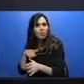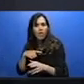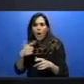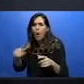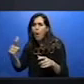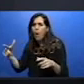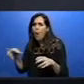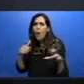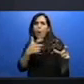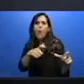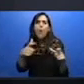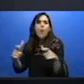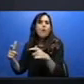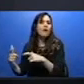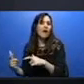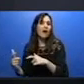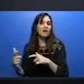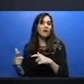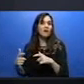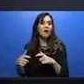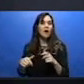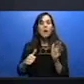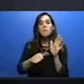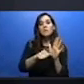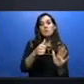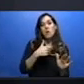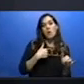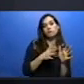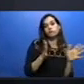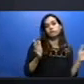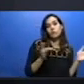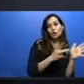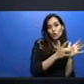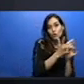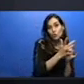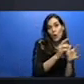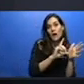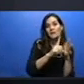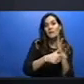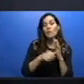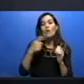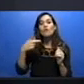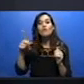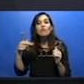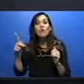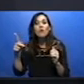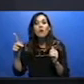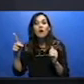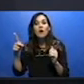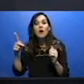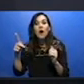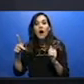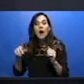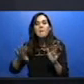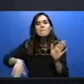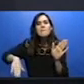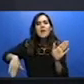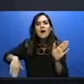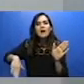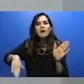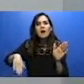aí você pode pensar, bom, eu vou primeiro no Cristo Redentor e aí eu resolvo ir em Ipanema. Mas eles ficam em 2 pontos